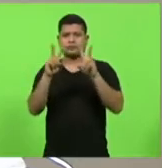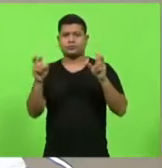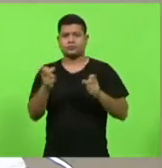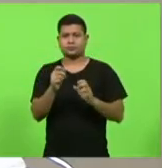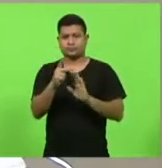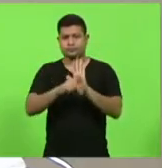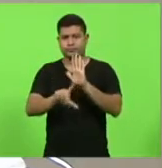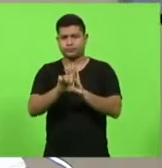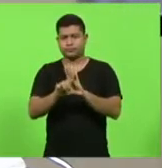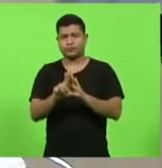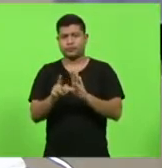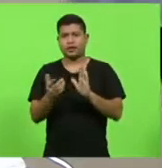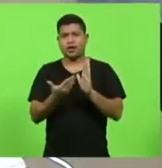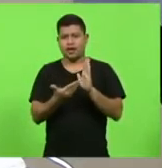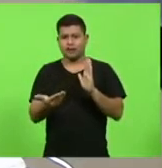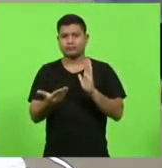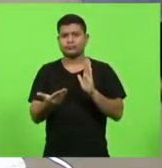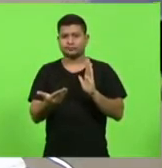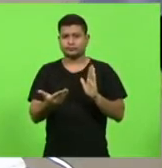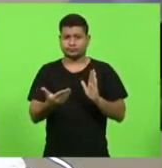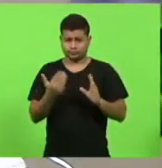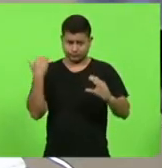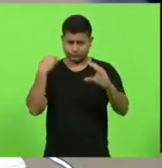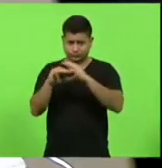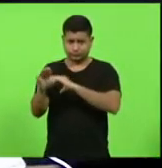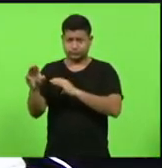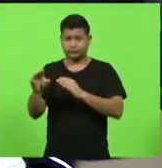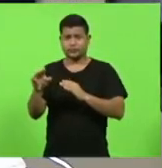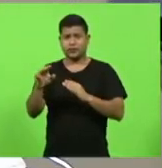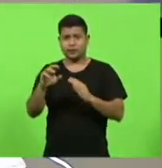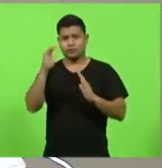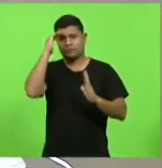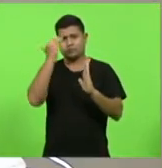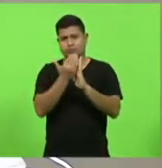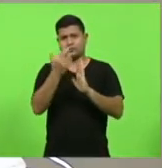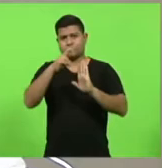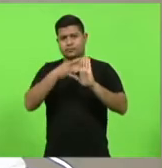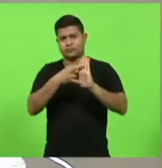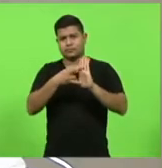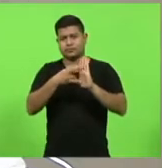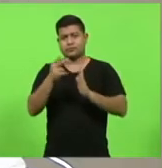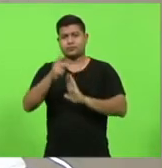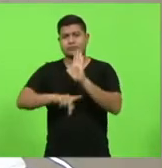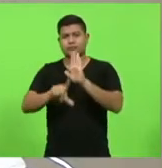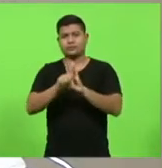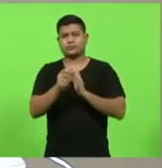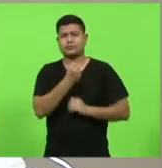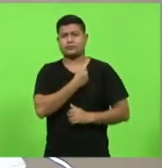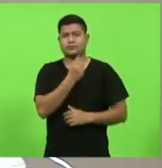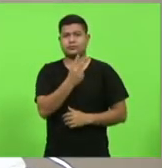as mesmas terão seu encaminhamento conforme o regimento interno. Projeto de Lei